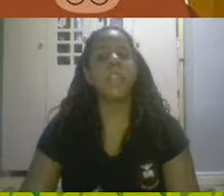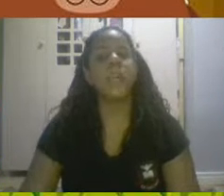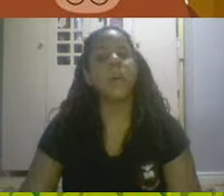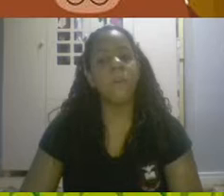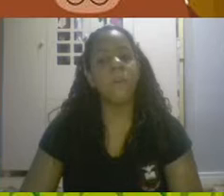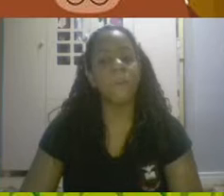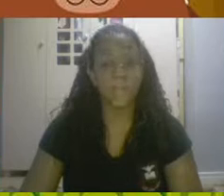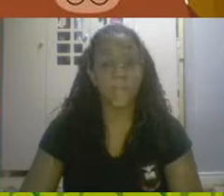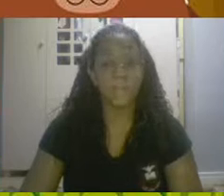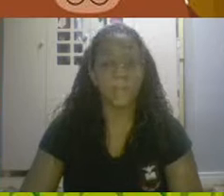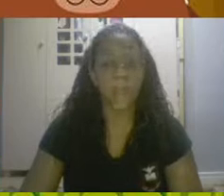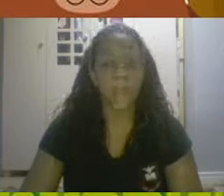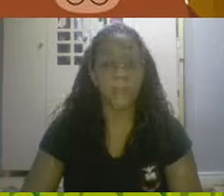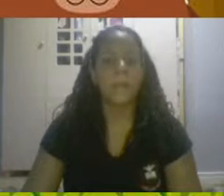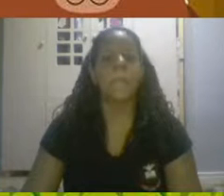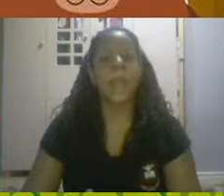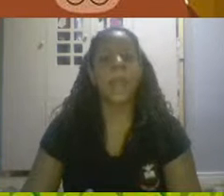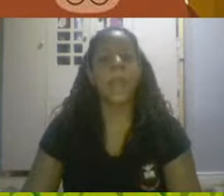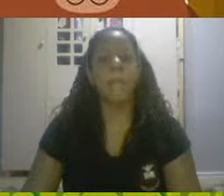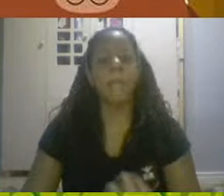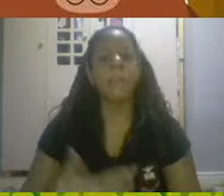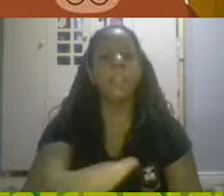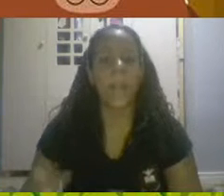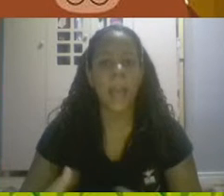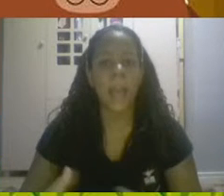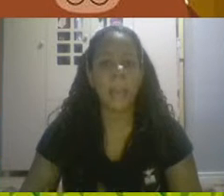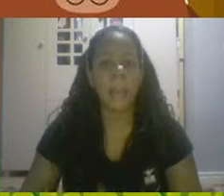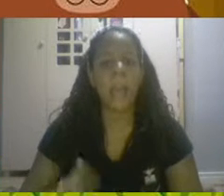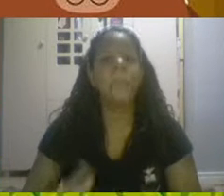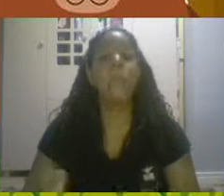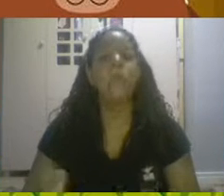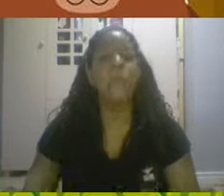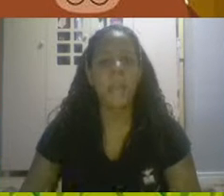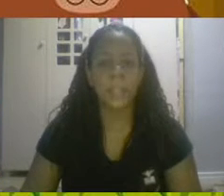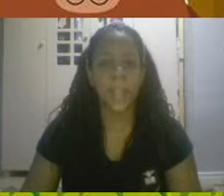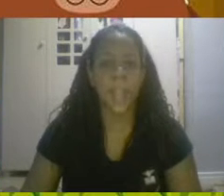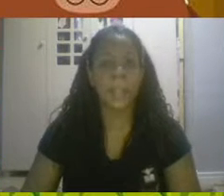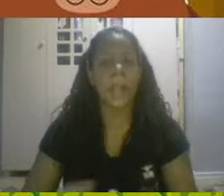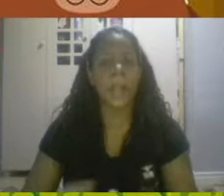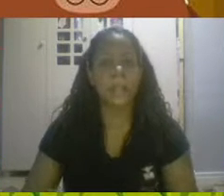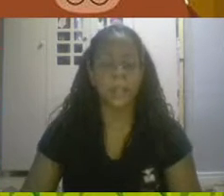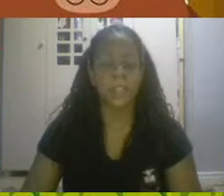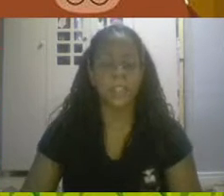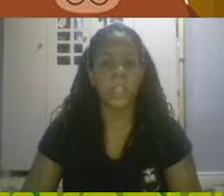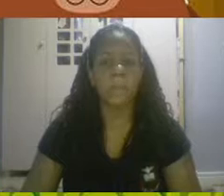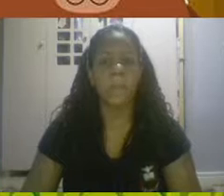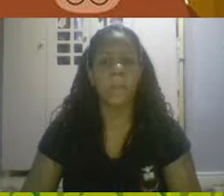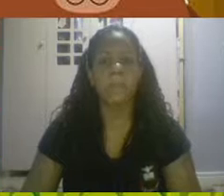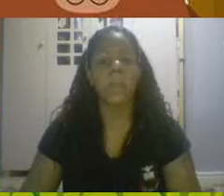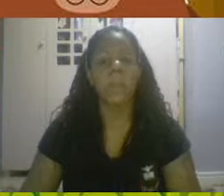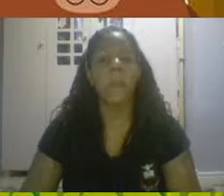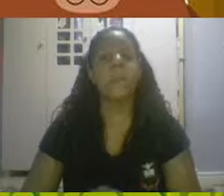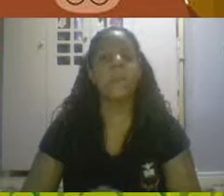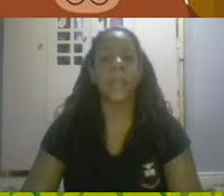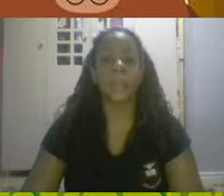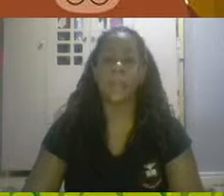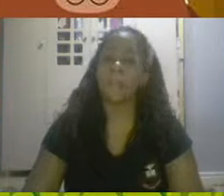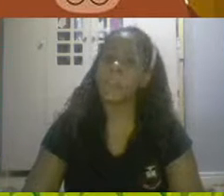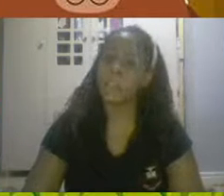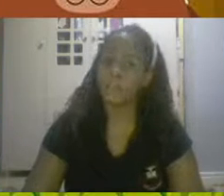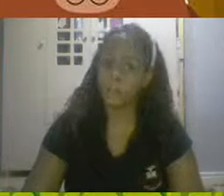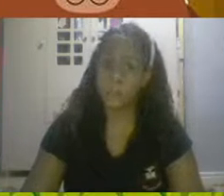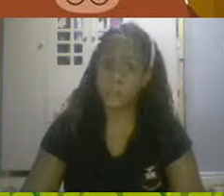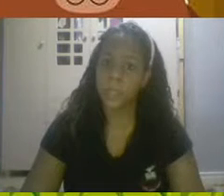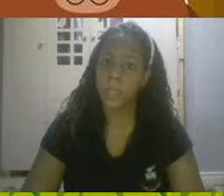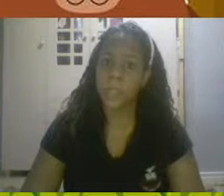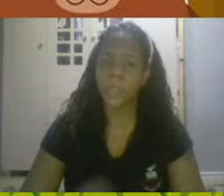elas não vão precisar, buscar e a procura, a caça de alimentos, porque através